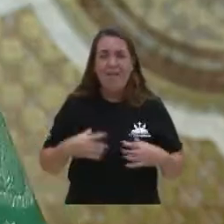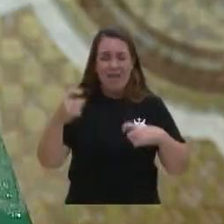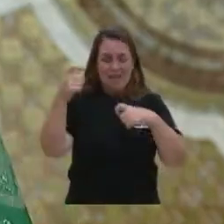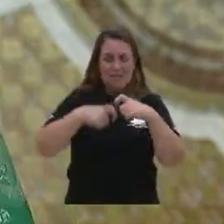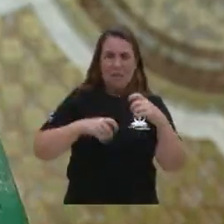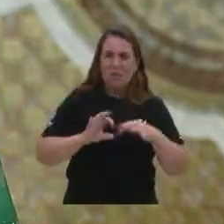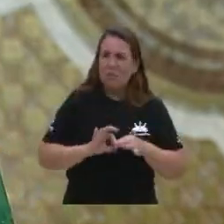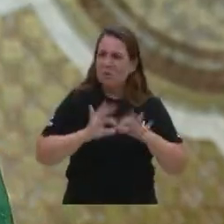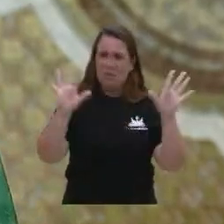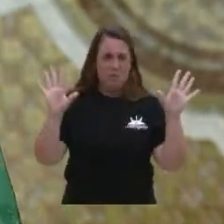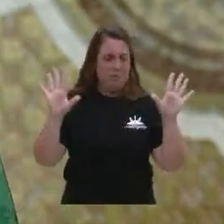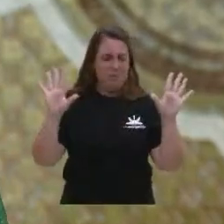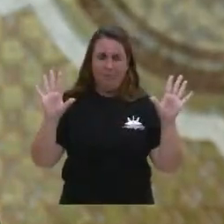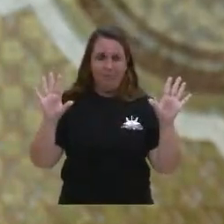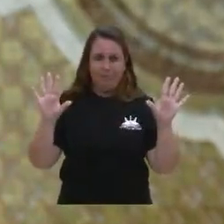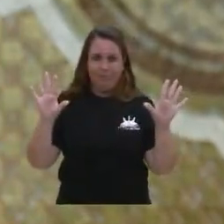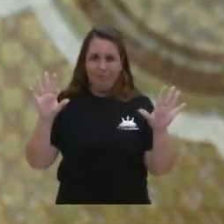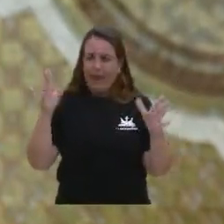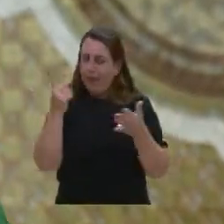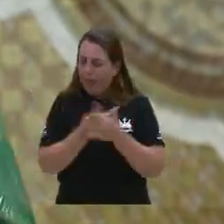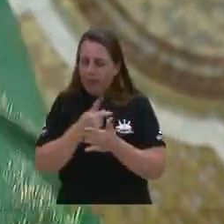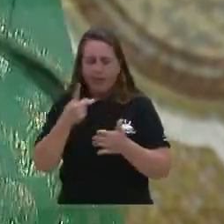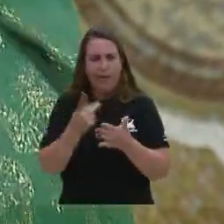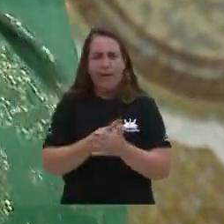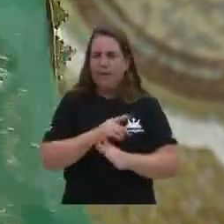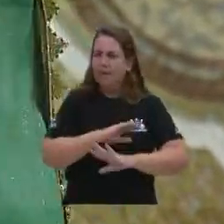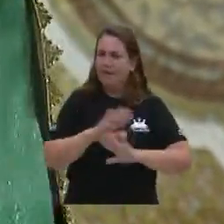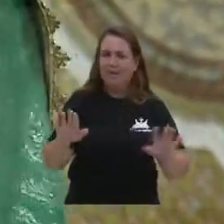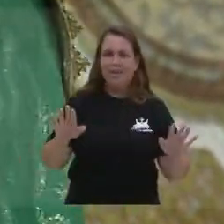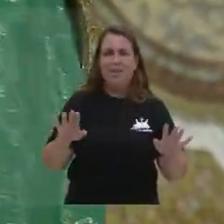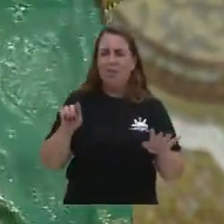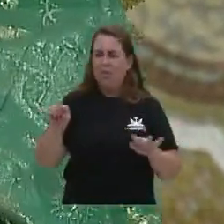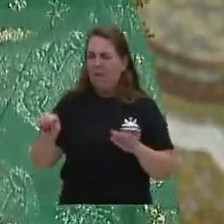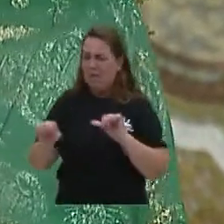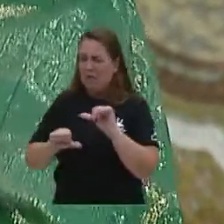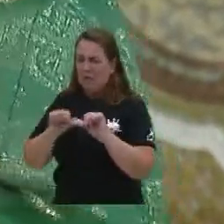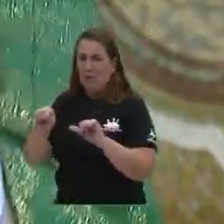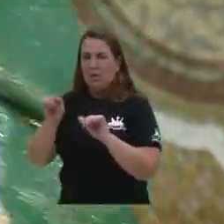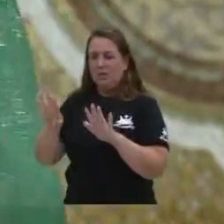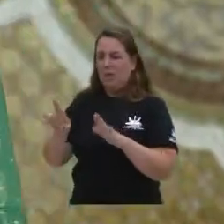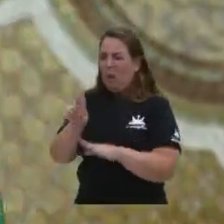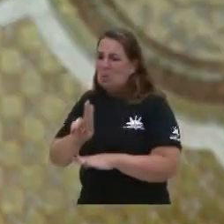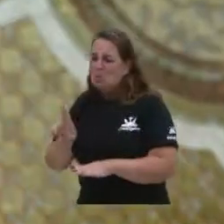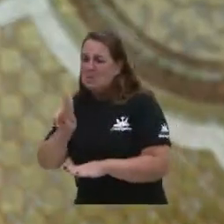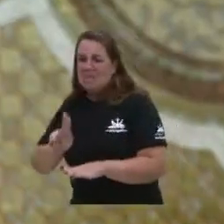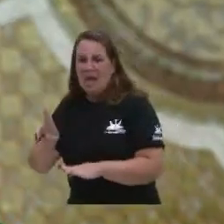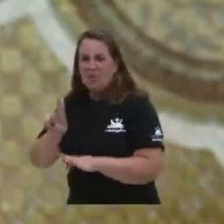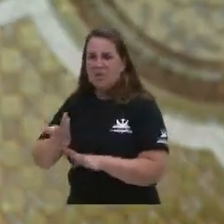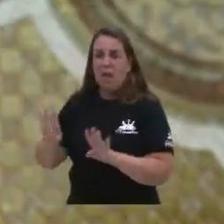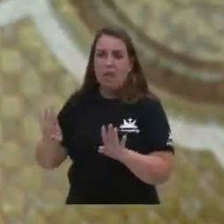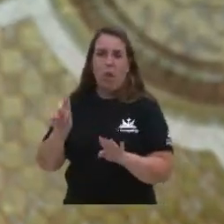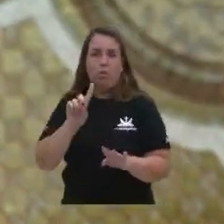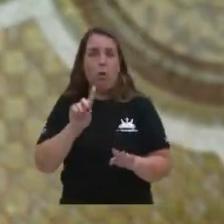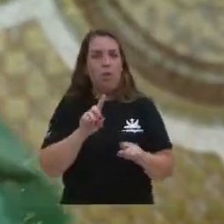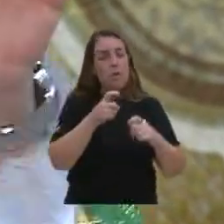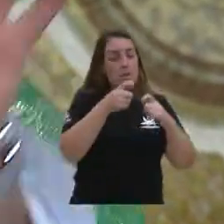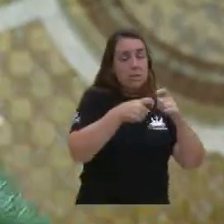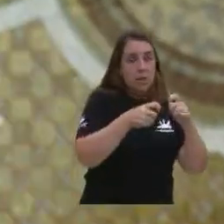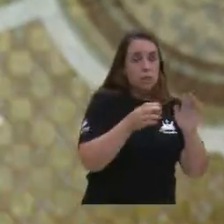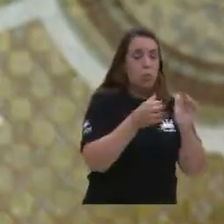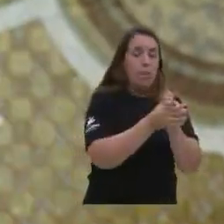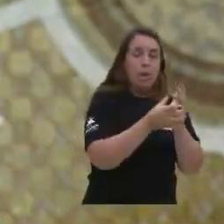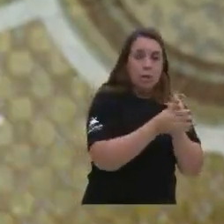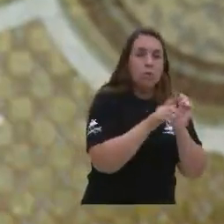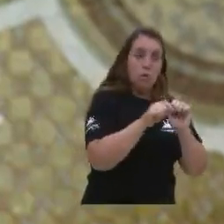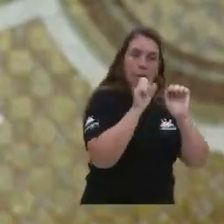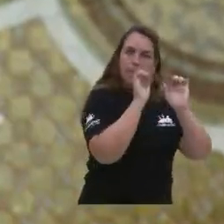sexualidade desregrada, uma sexualidade que torna o outro objeto, não a sexualidade marital, isso é